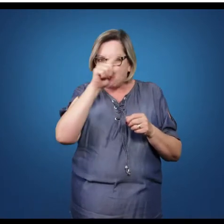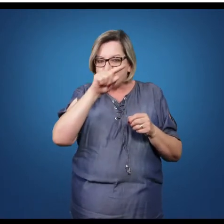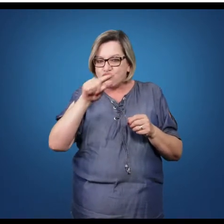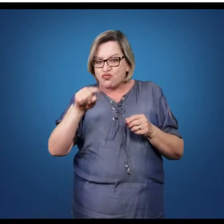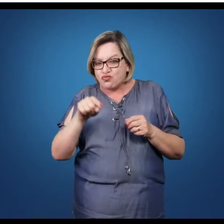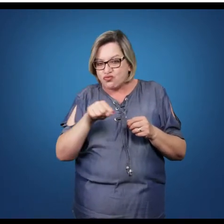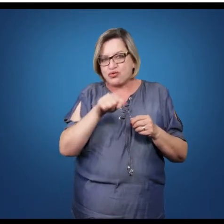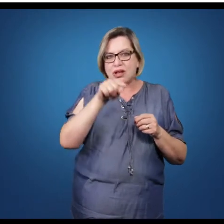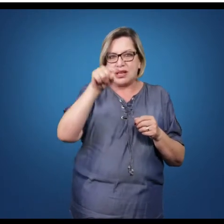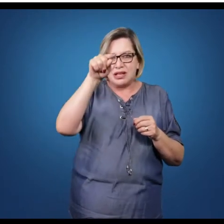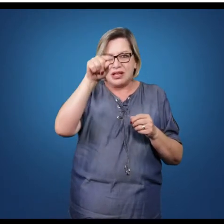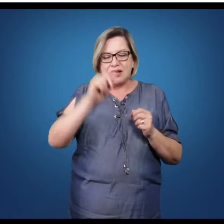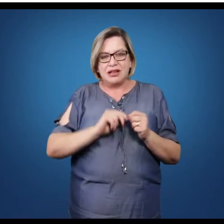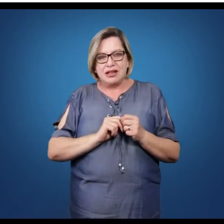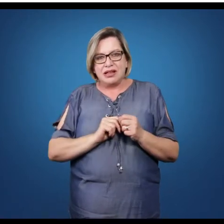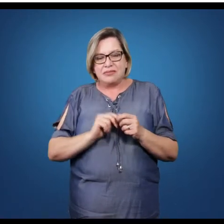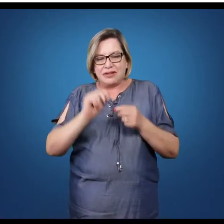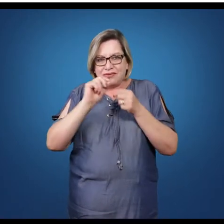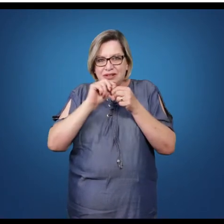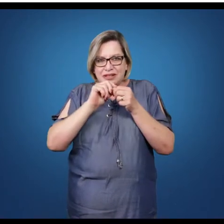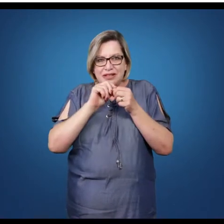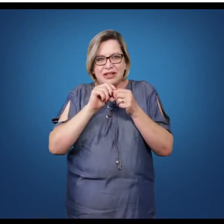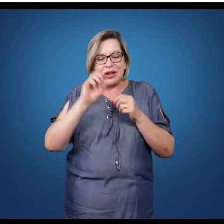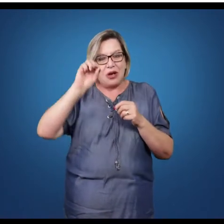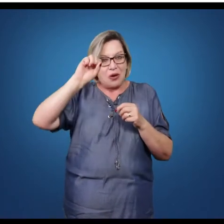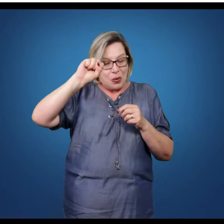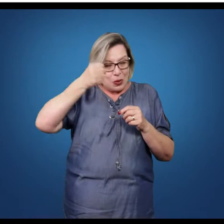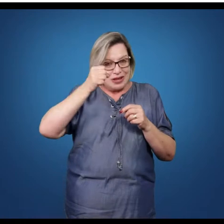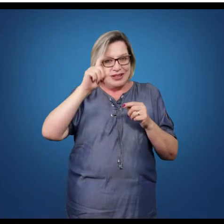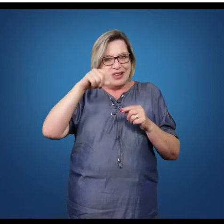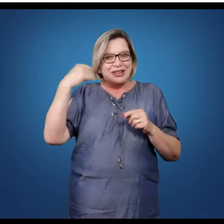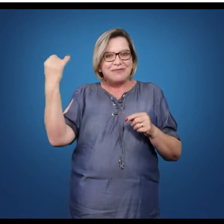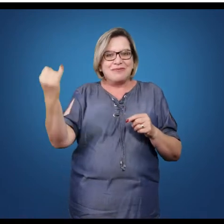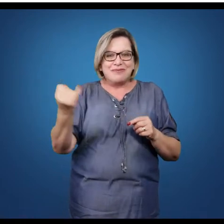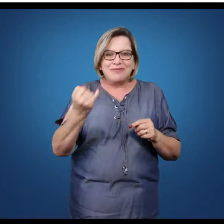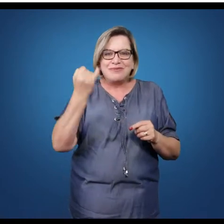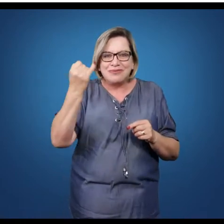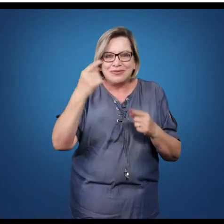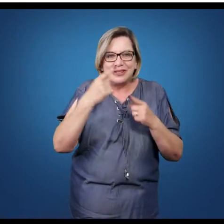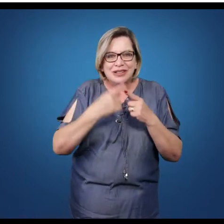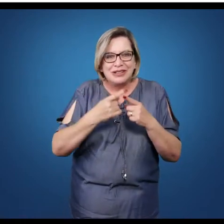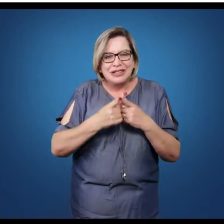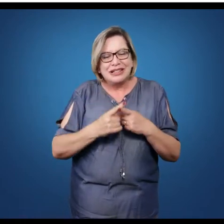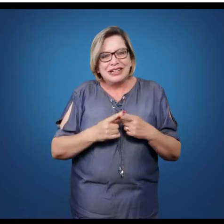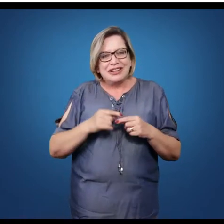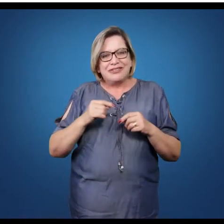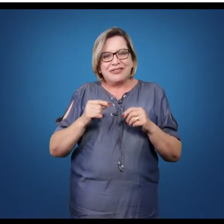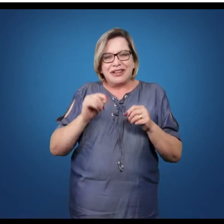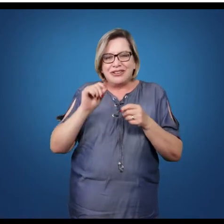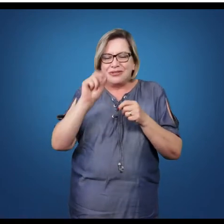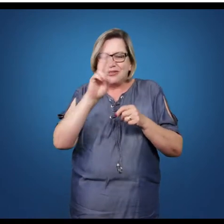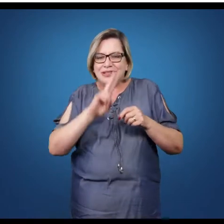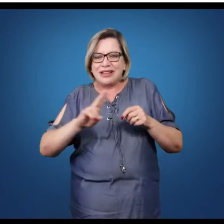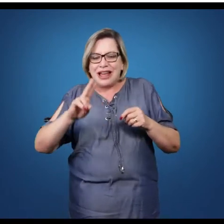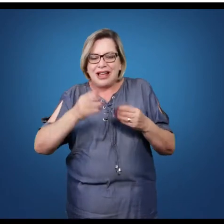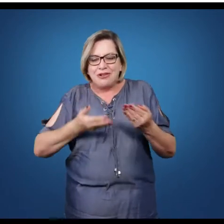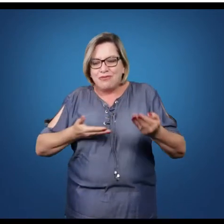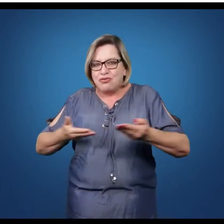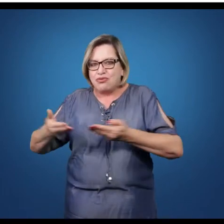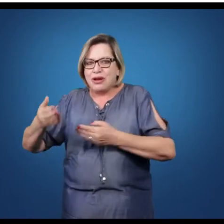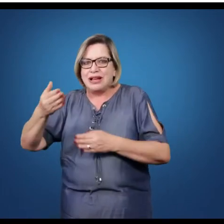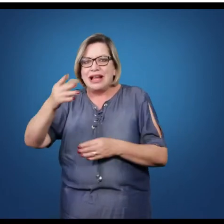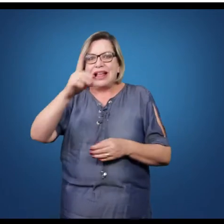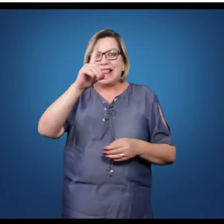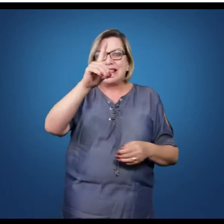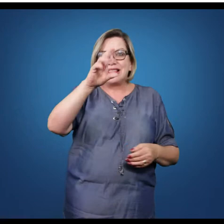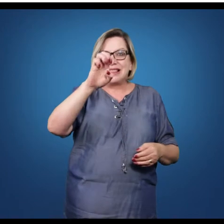A bola, para a realização do 8, o 8 é importante por quê? Porque a gente vai trabalhar com o aluno a questão do deslocamento na quadra. O